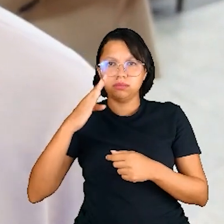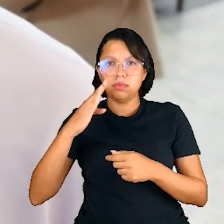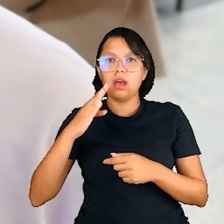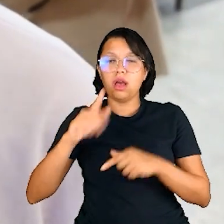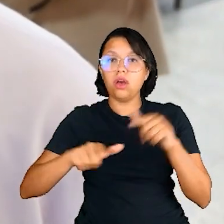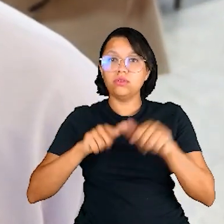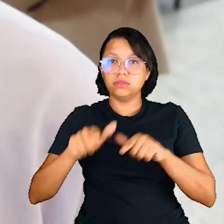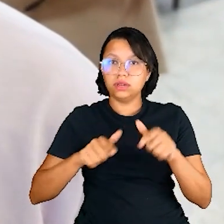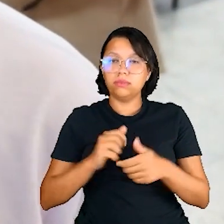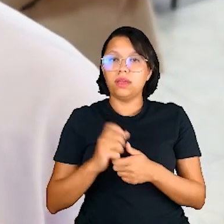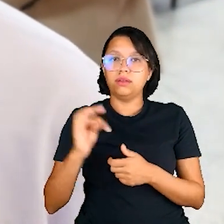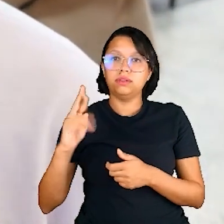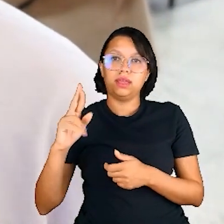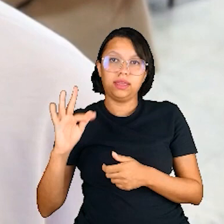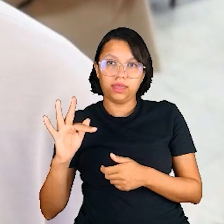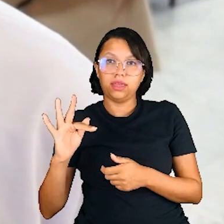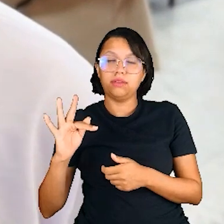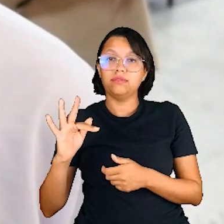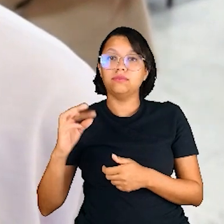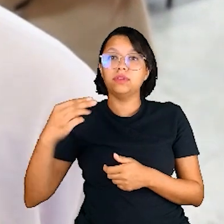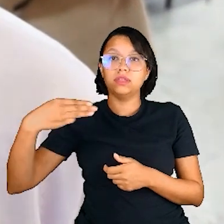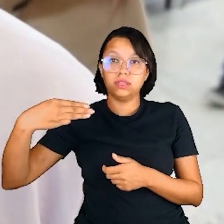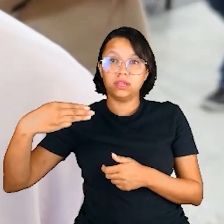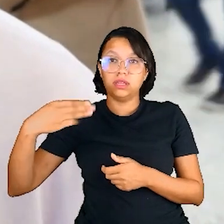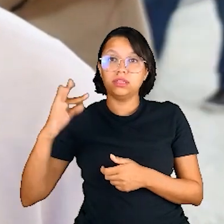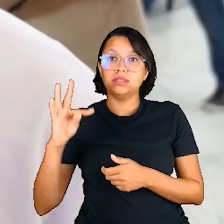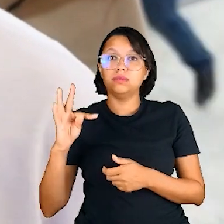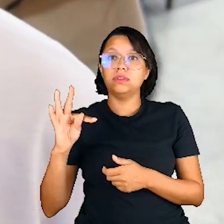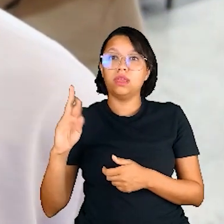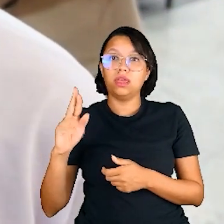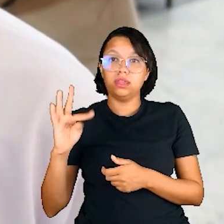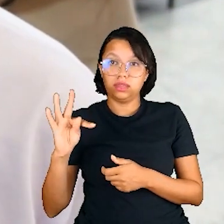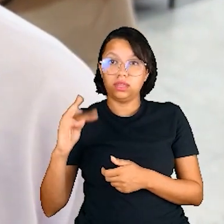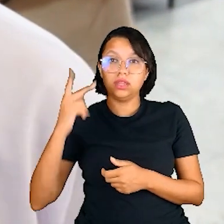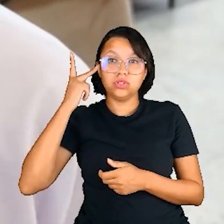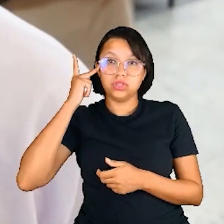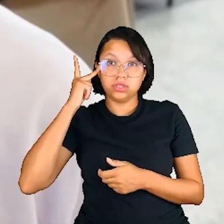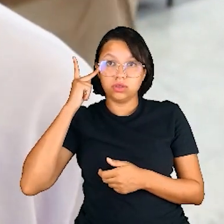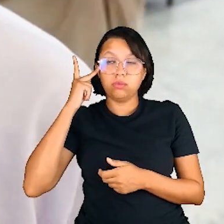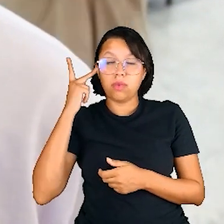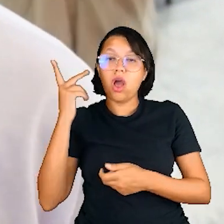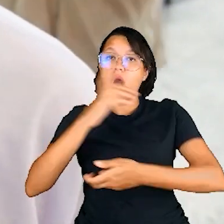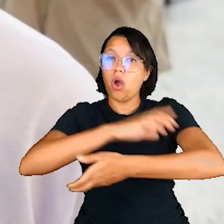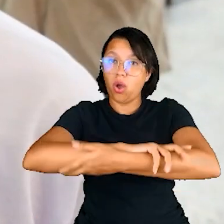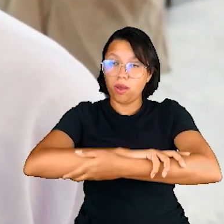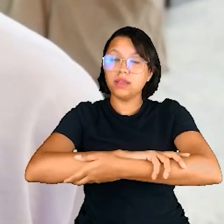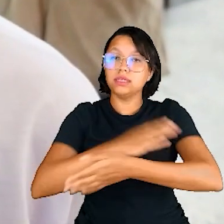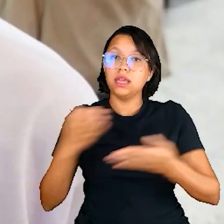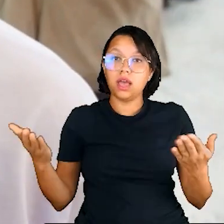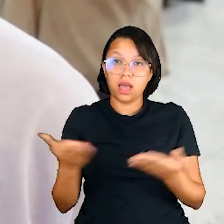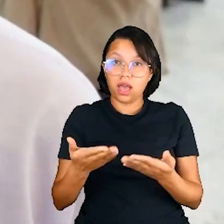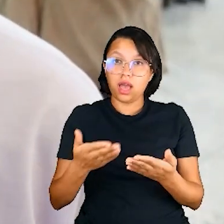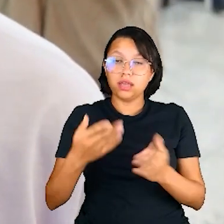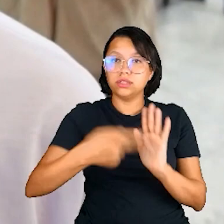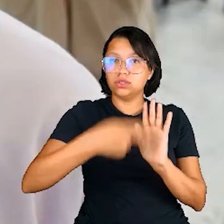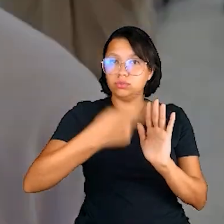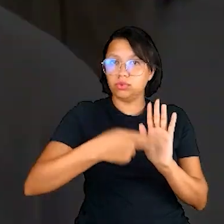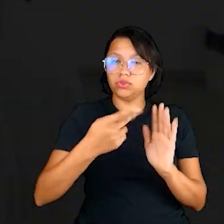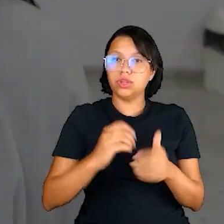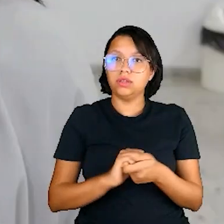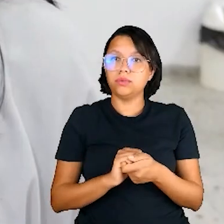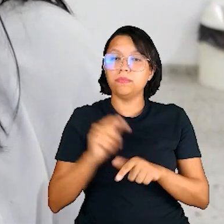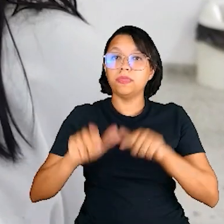protagonista, no caso o TRF3 e o TRT de São Paulo, né, se incorporou a esse